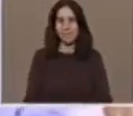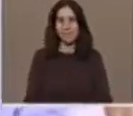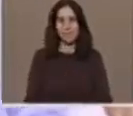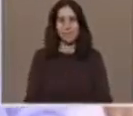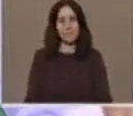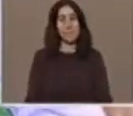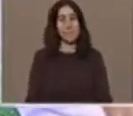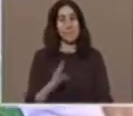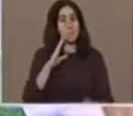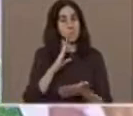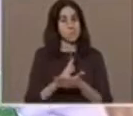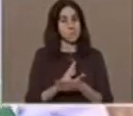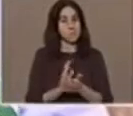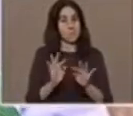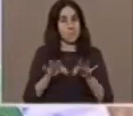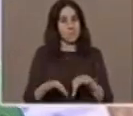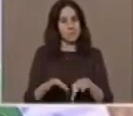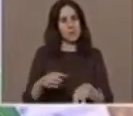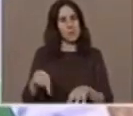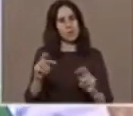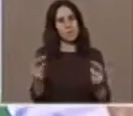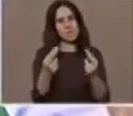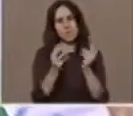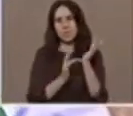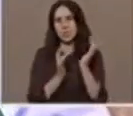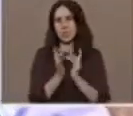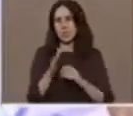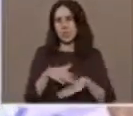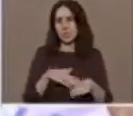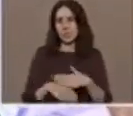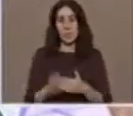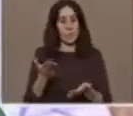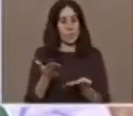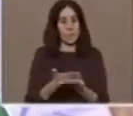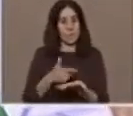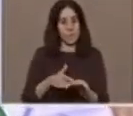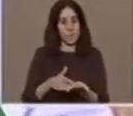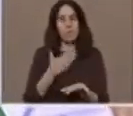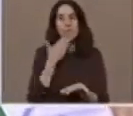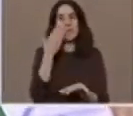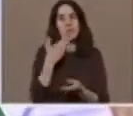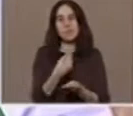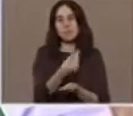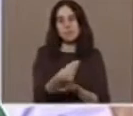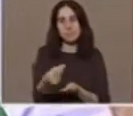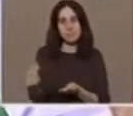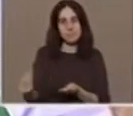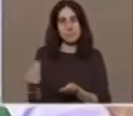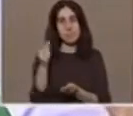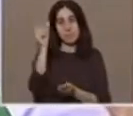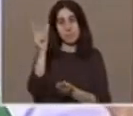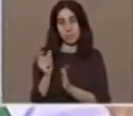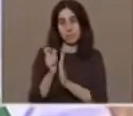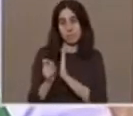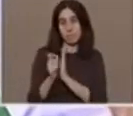Fixemos-nos, por fim, no gesto de Jesus. Tomou o pão, deu graças e distribuiu. O evangelista